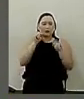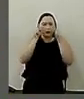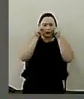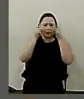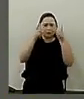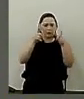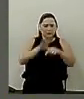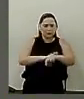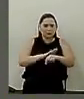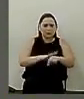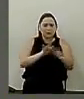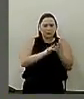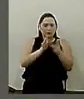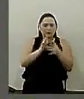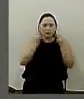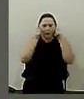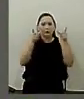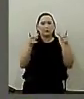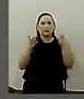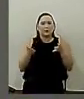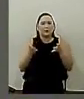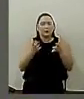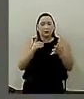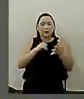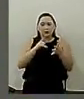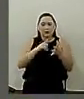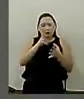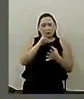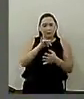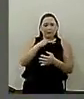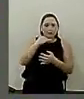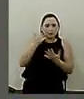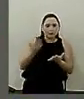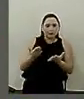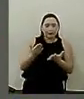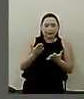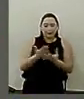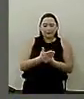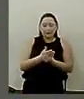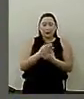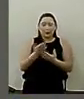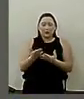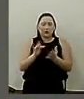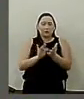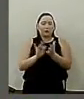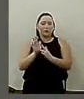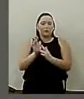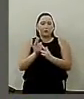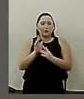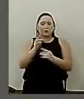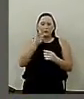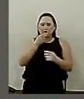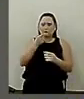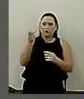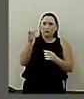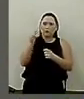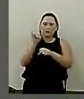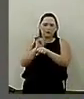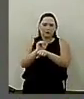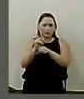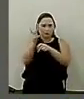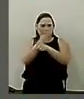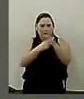despertaram-no, dizendo: mestre, mestres, estamos perecendo. Despertando-se, Jesus repreendeu o vento e a